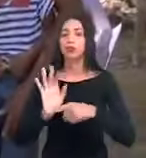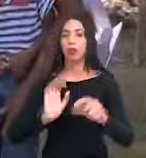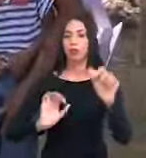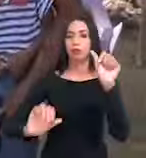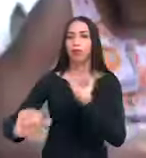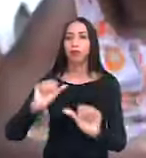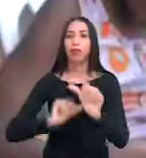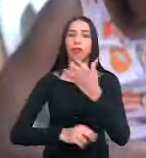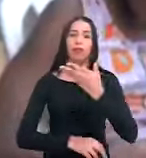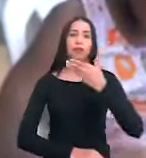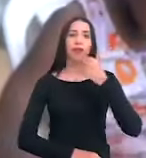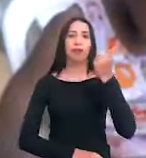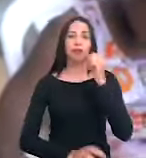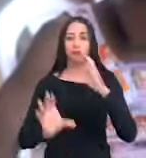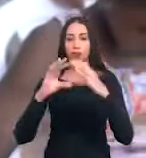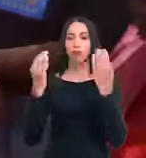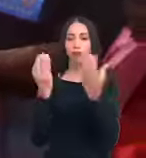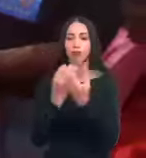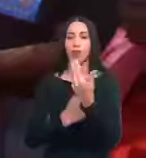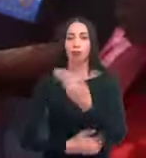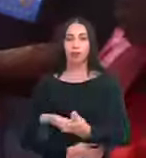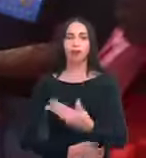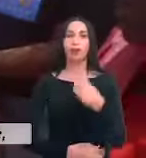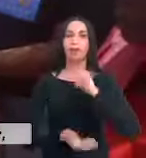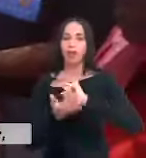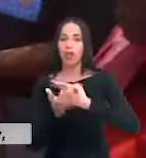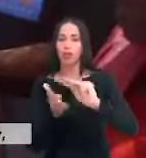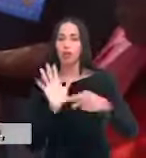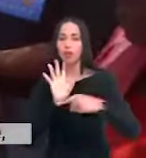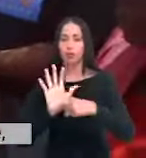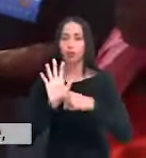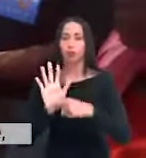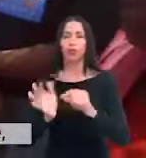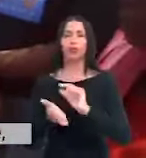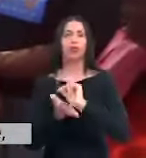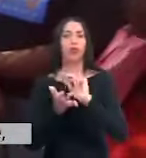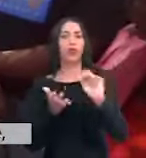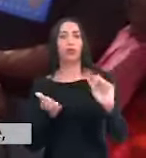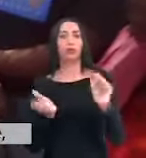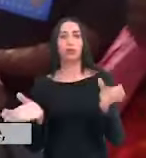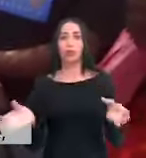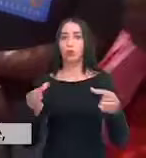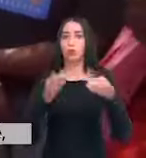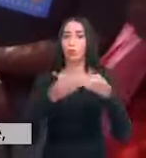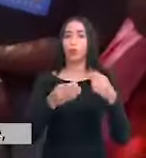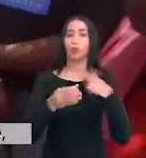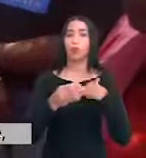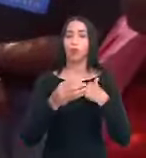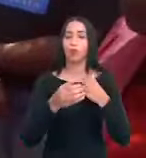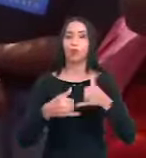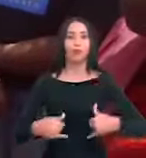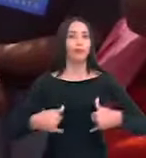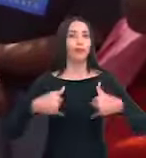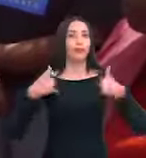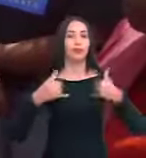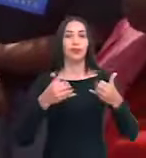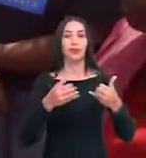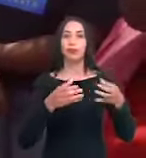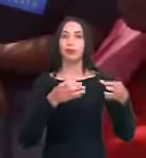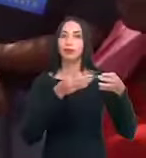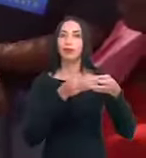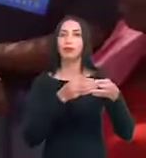instrumento de transformação dessa comunidade. Foram vários benefícios que esse time, que eu faço parte com muito